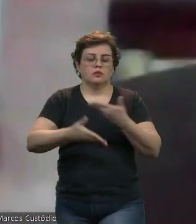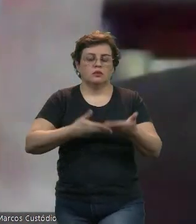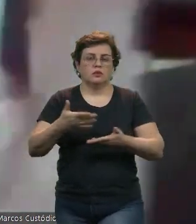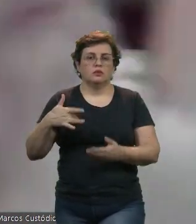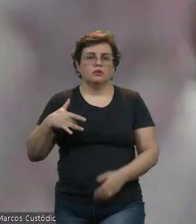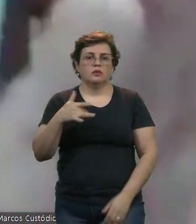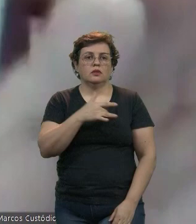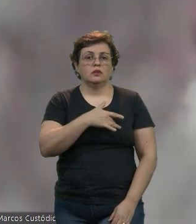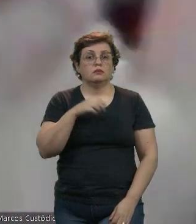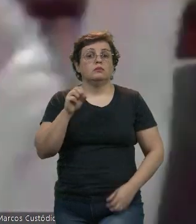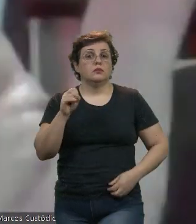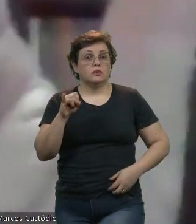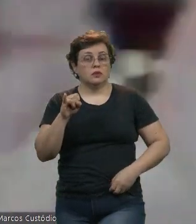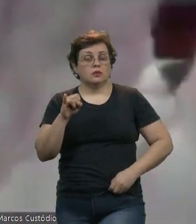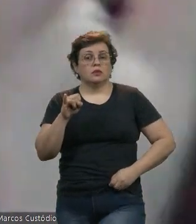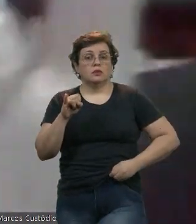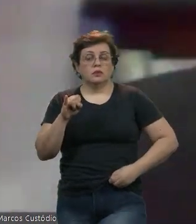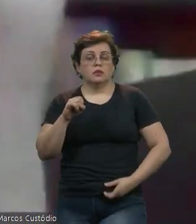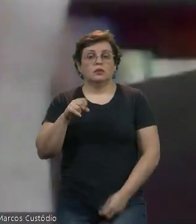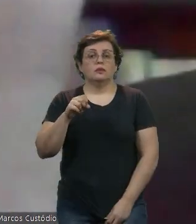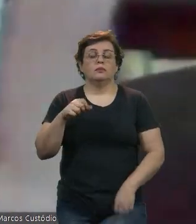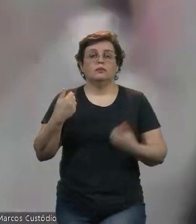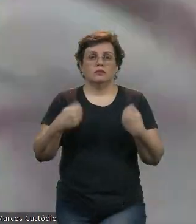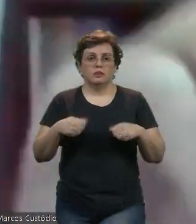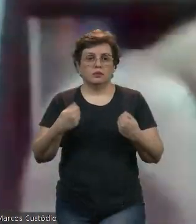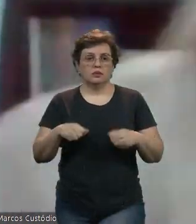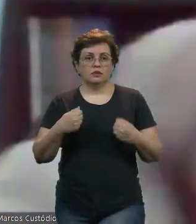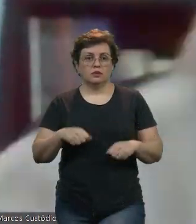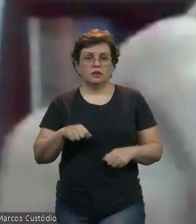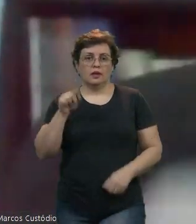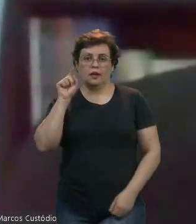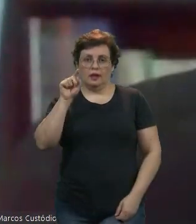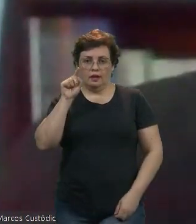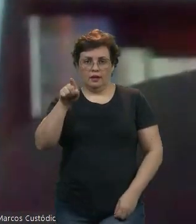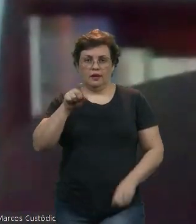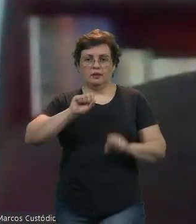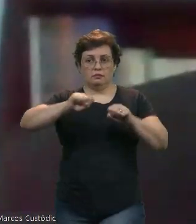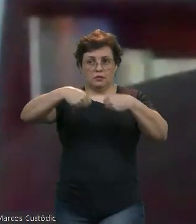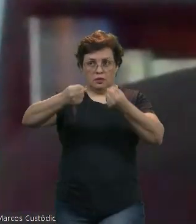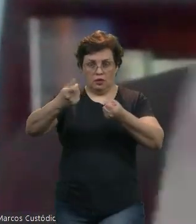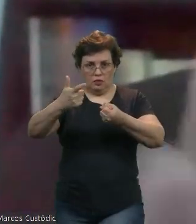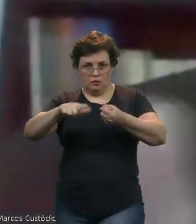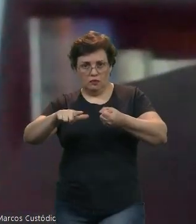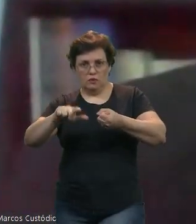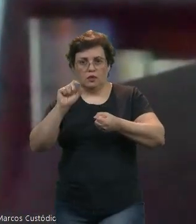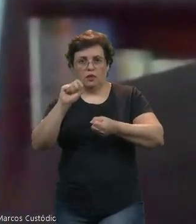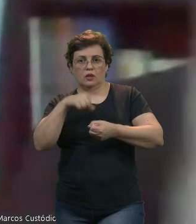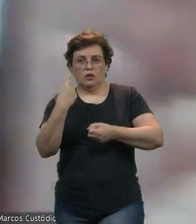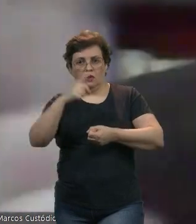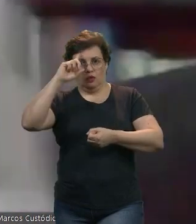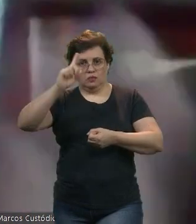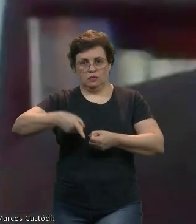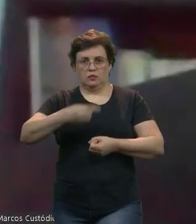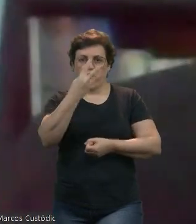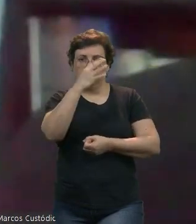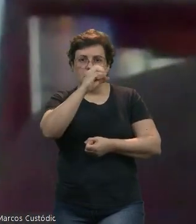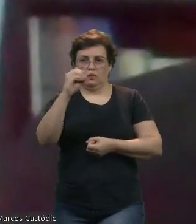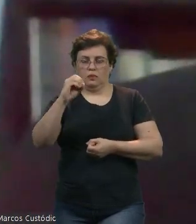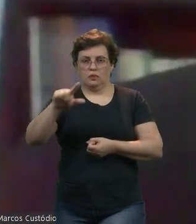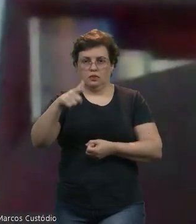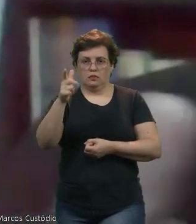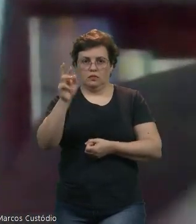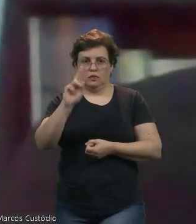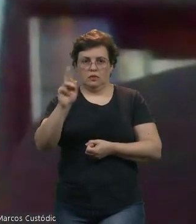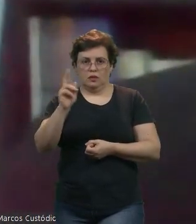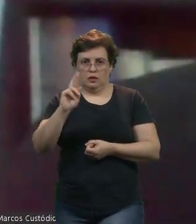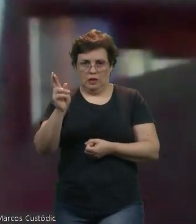da saúde, se assim fosse necessário. Aquela devolução que nós encaminhamos de 400 mil